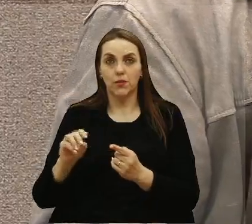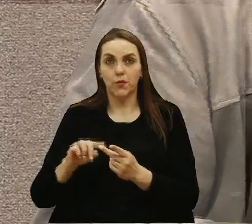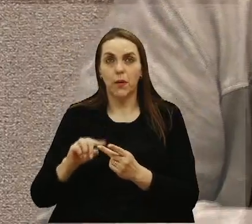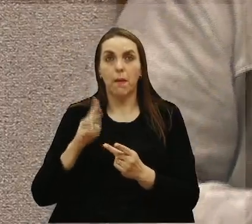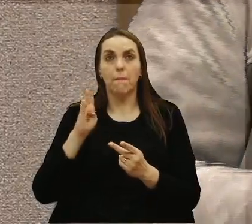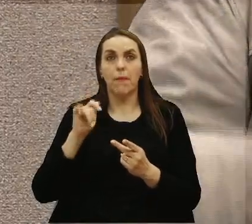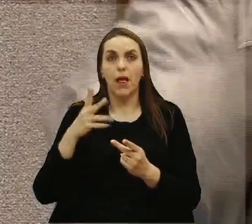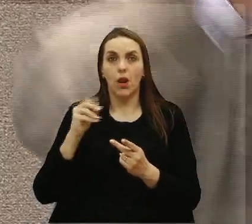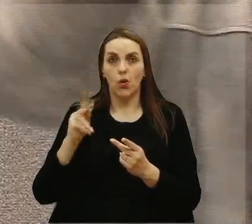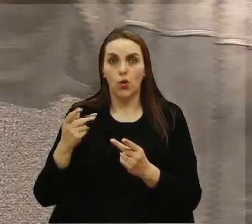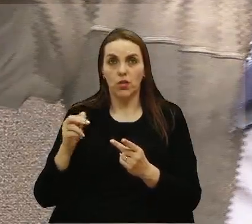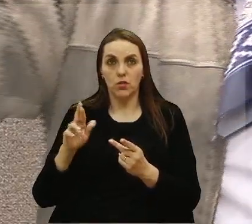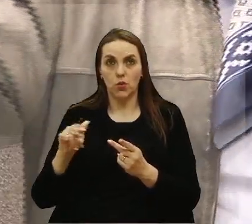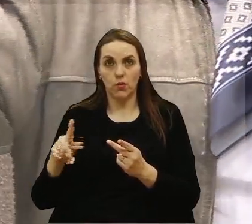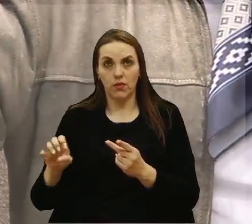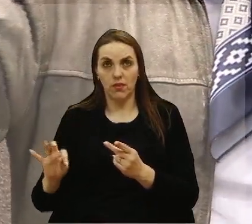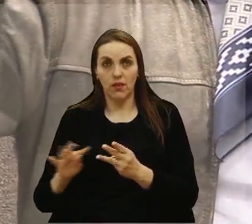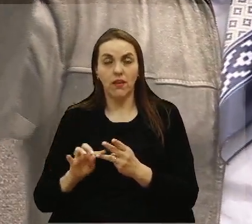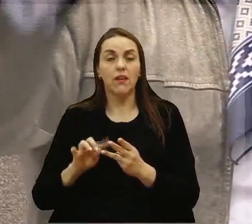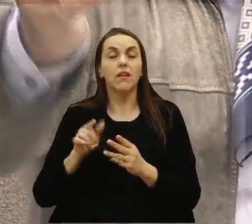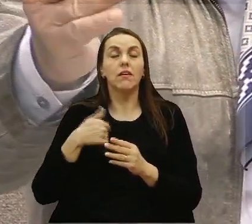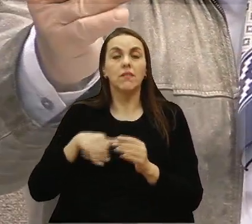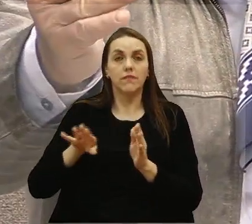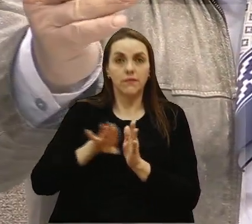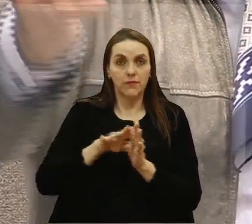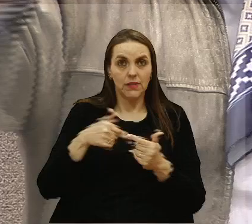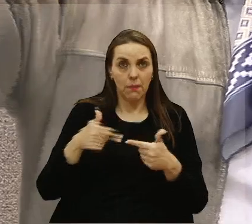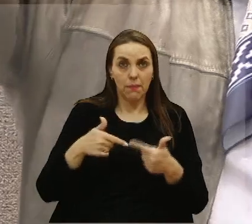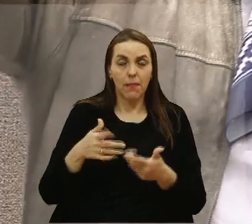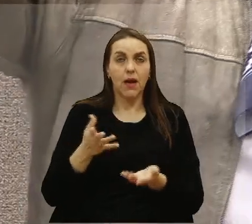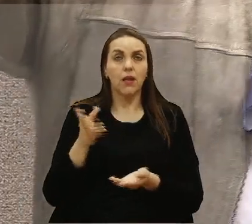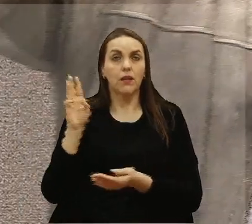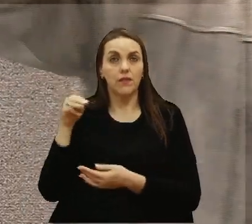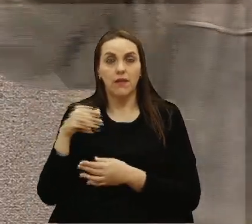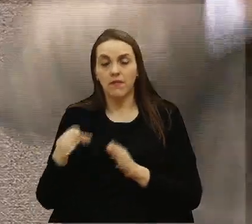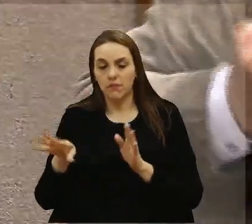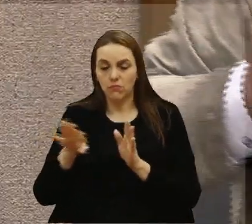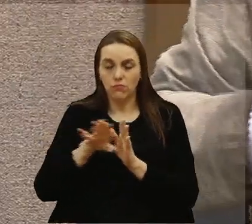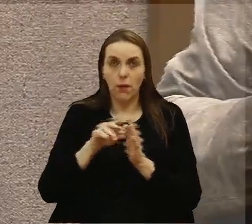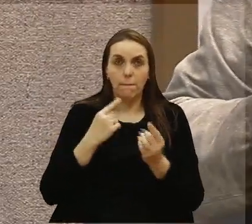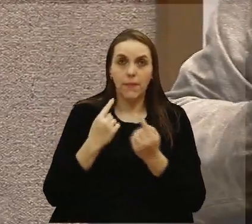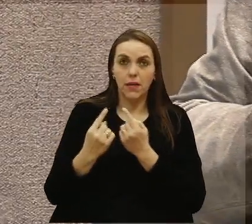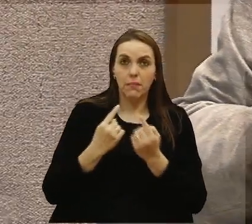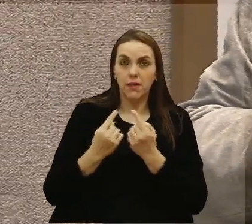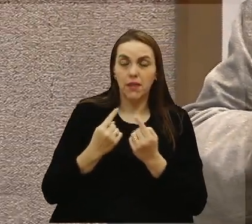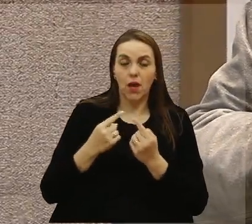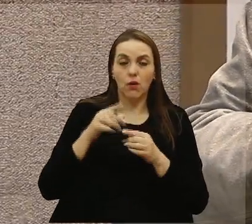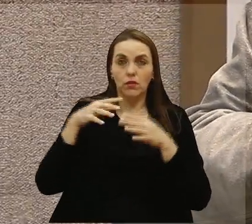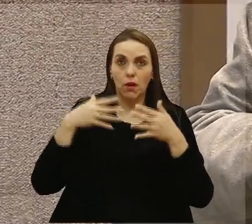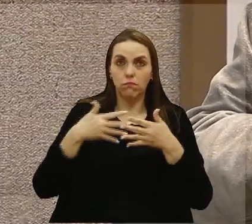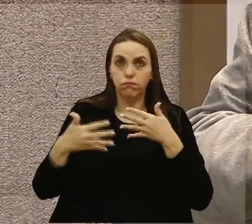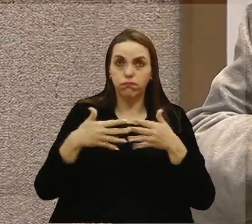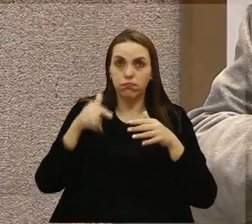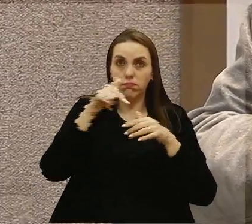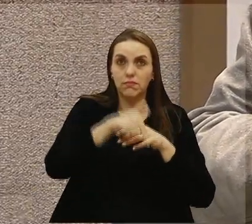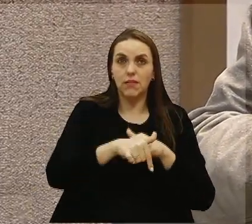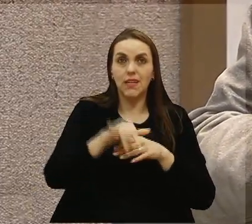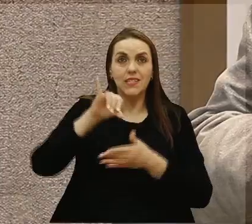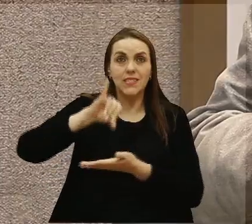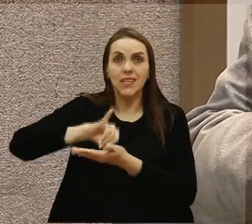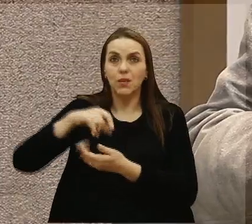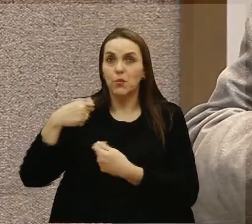na Petenate, vem pela Perimetral até outra estação de transbordo, e não passa pelo centro da cidade.